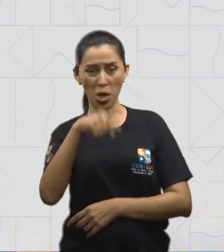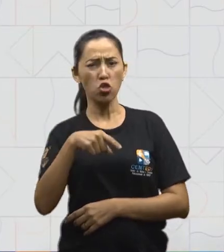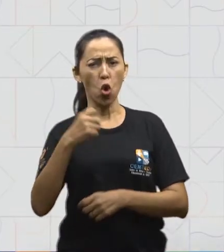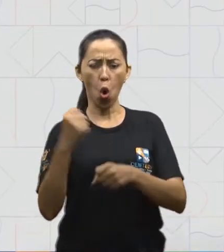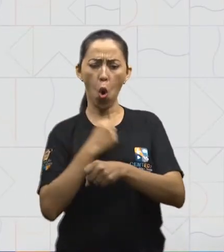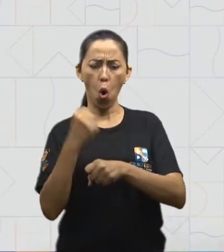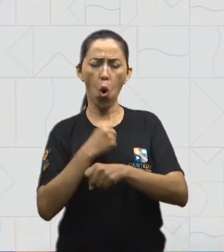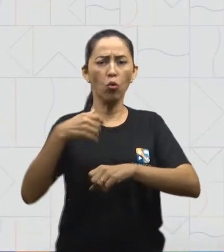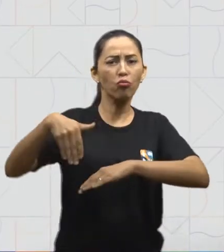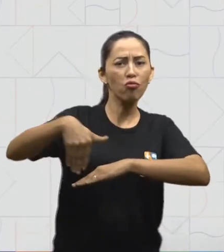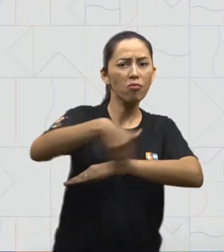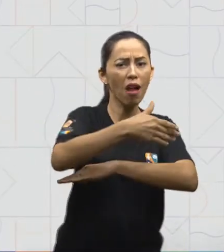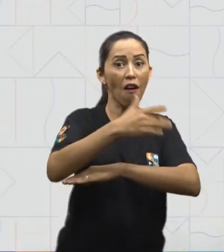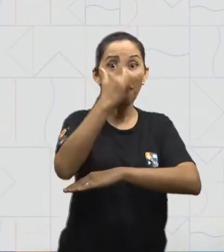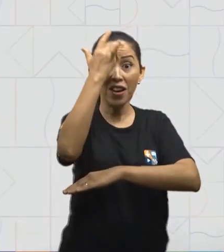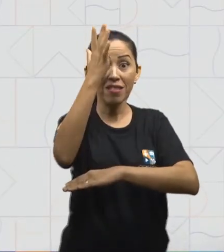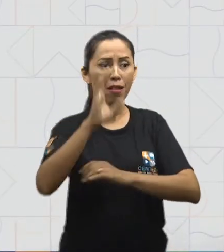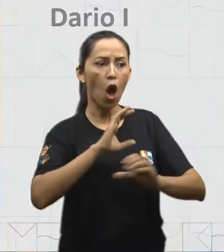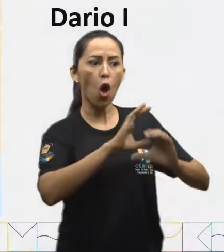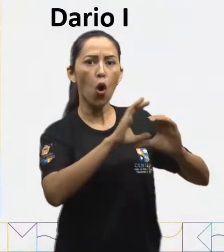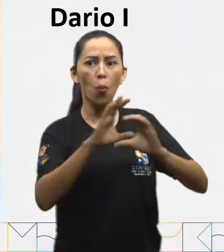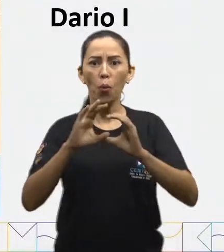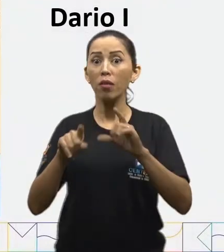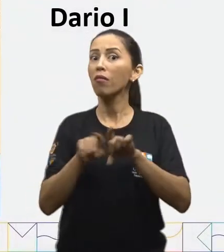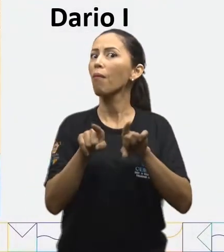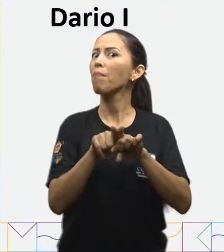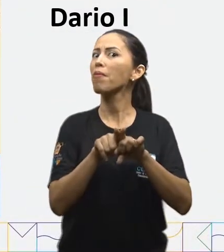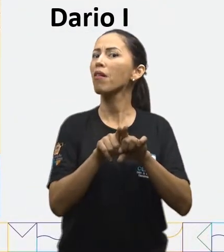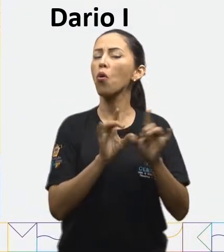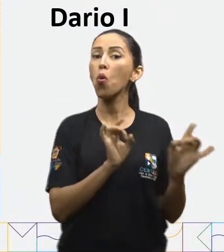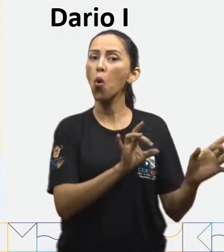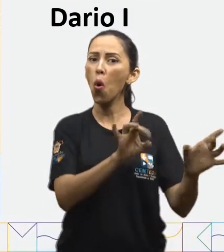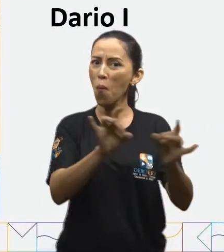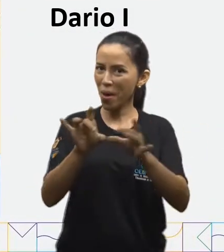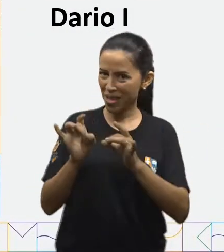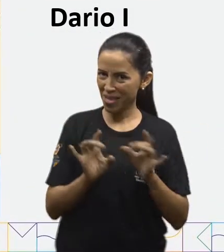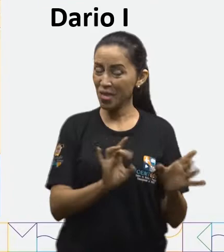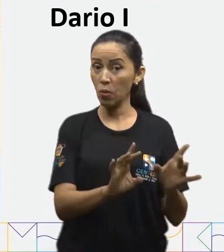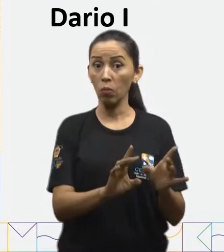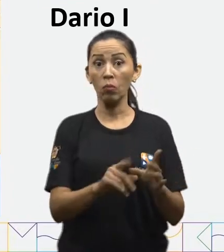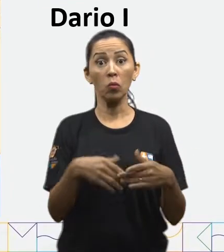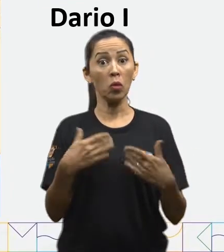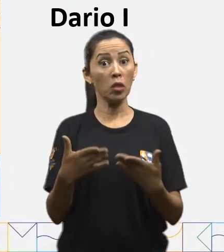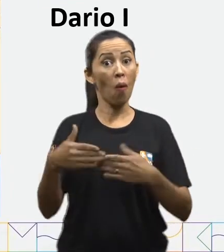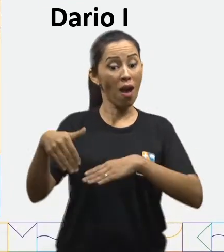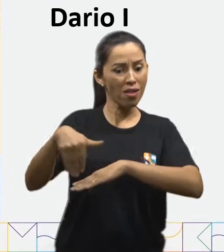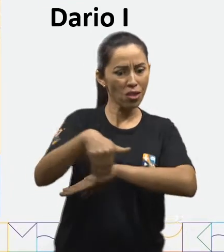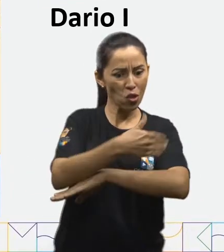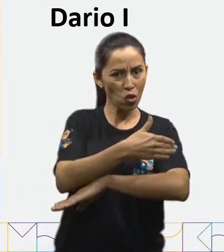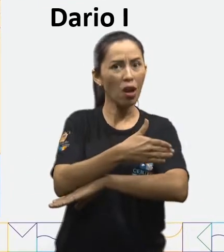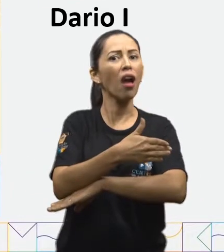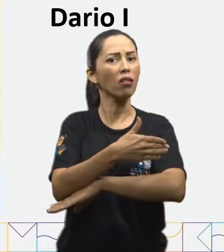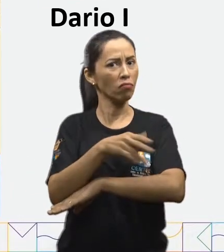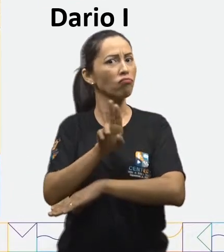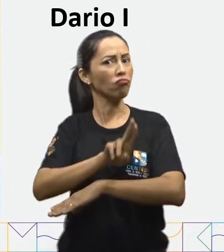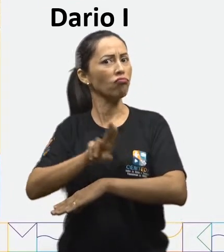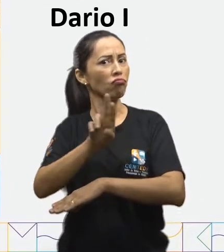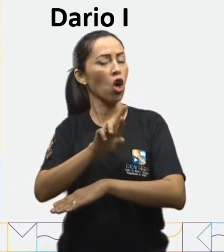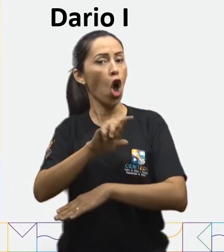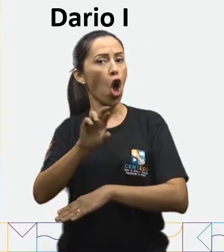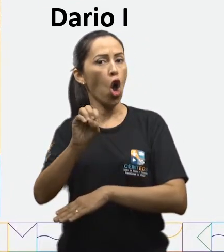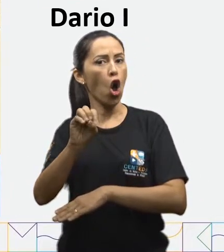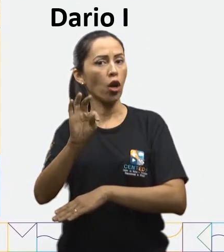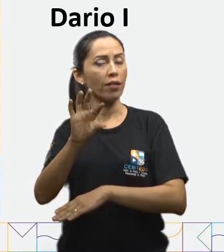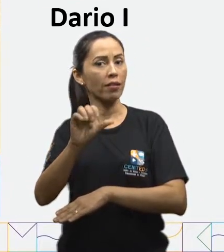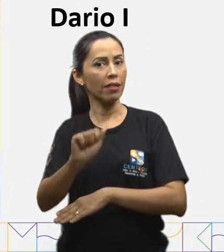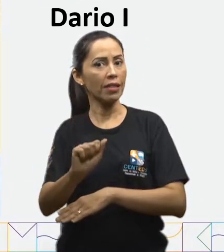a comunicação e, consequentemente, o comércio. Trechos dessa estrada foram utilizados pela Rota da Seda.